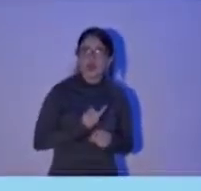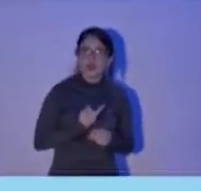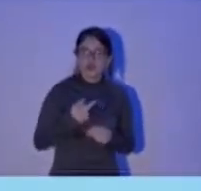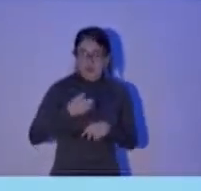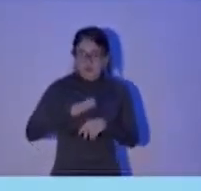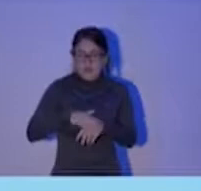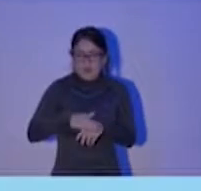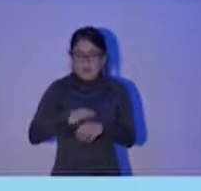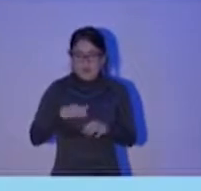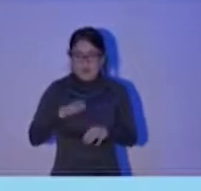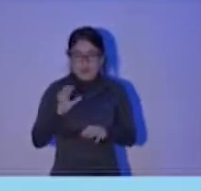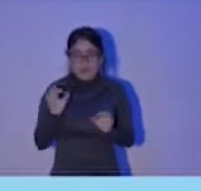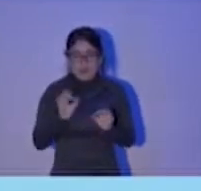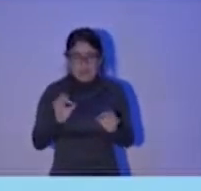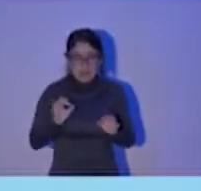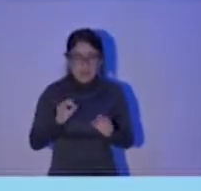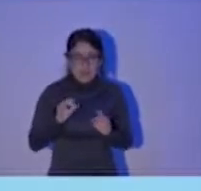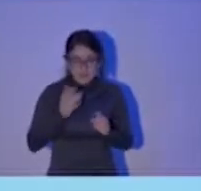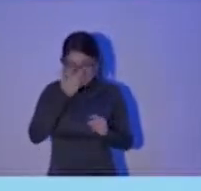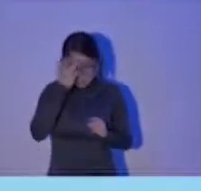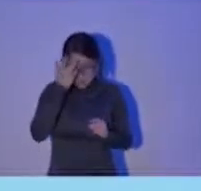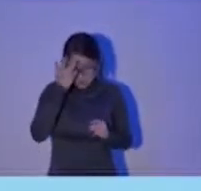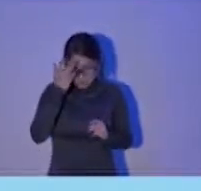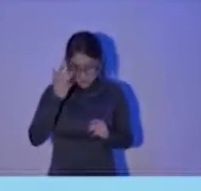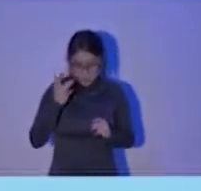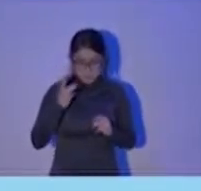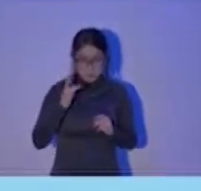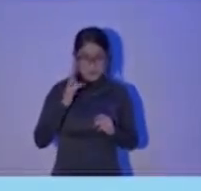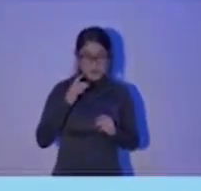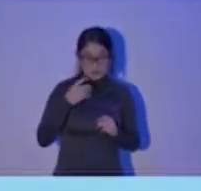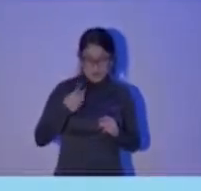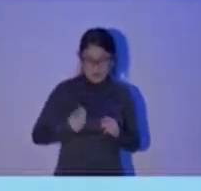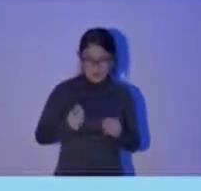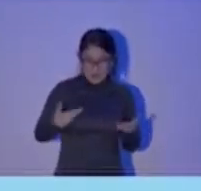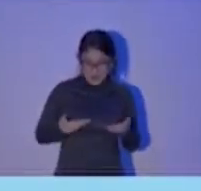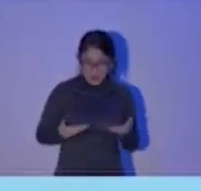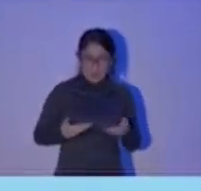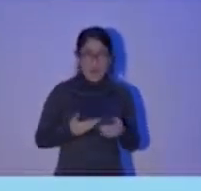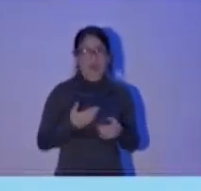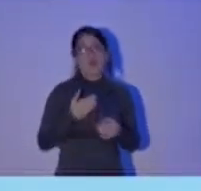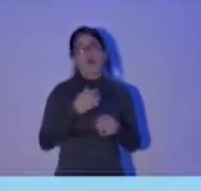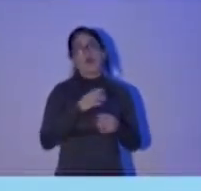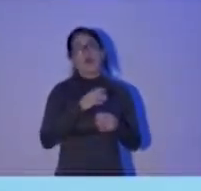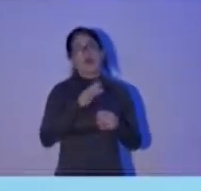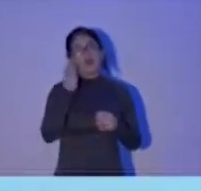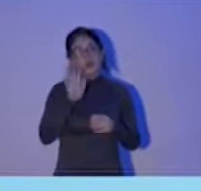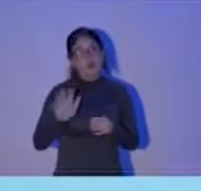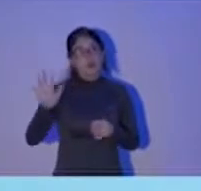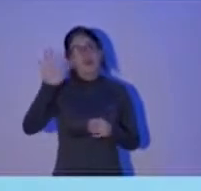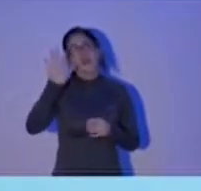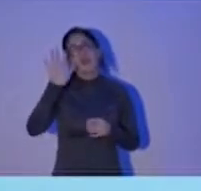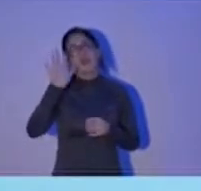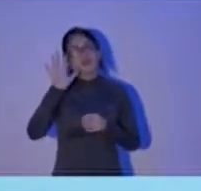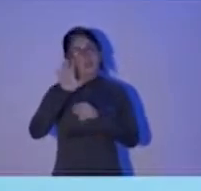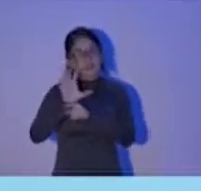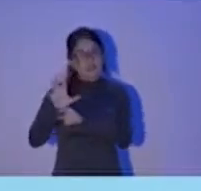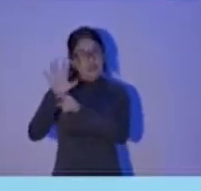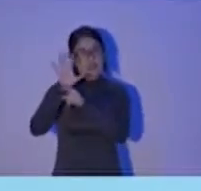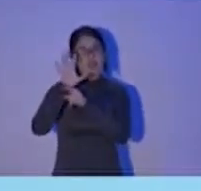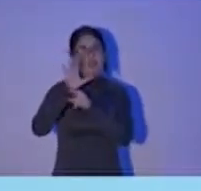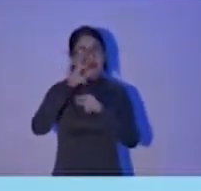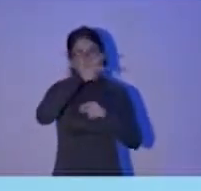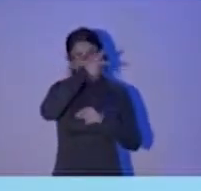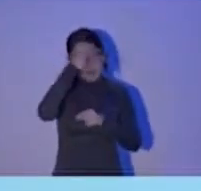que não seja com os três entes. Tá? União, estados e municípios. E agora o nosso próximo passo